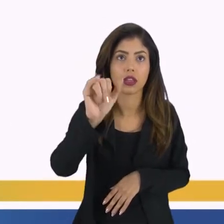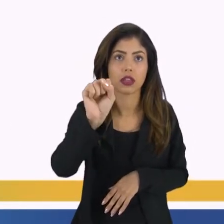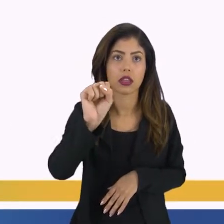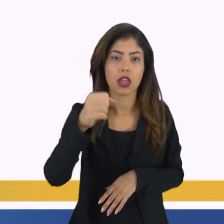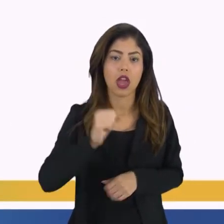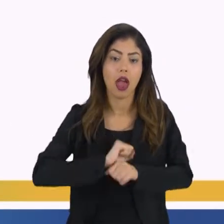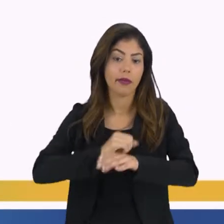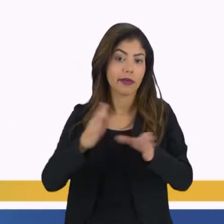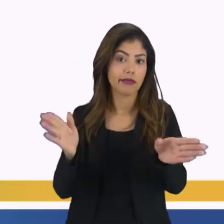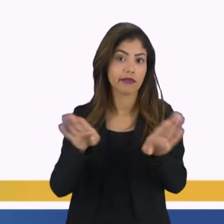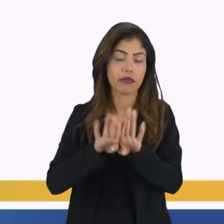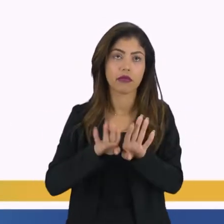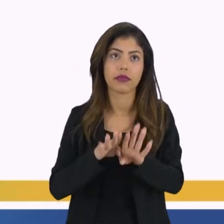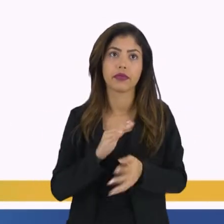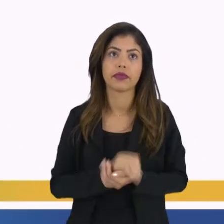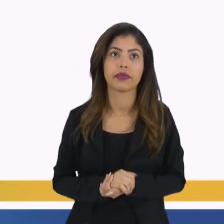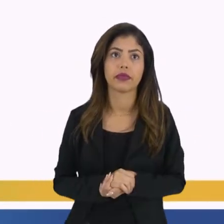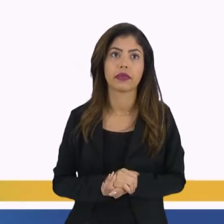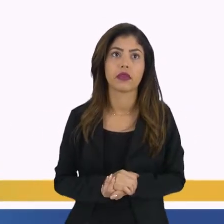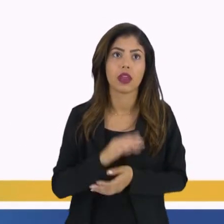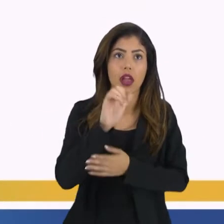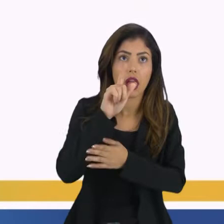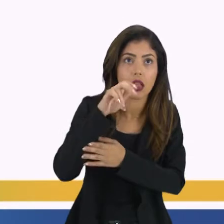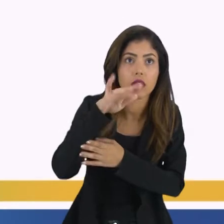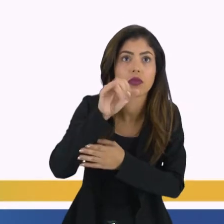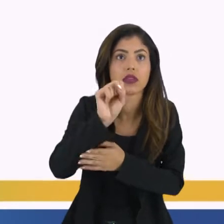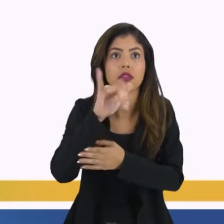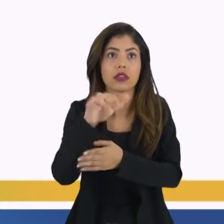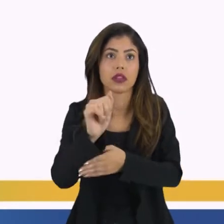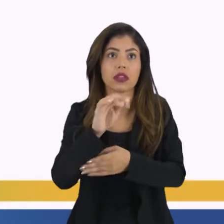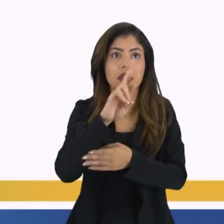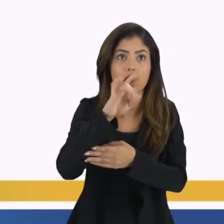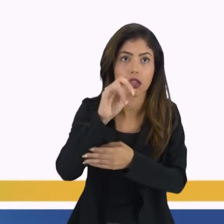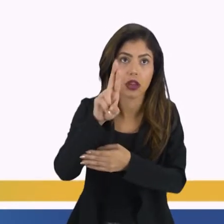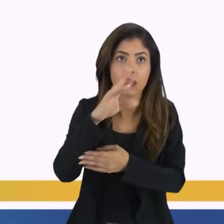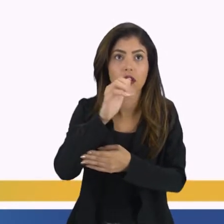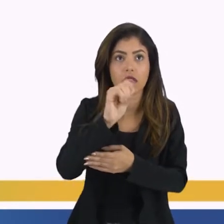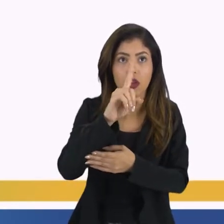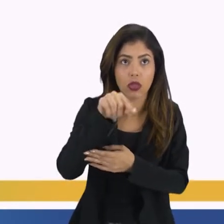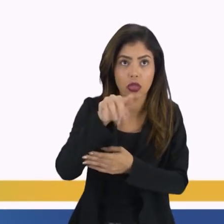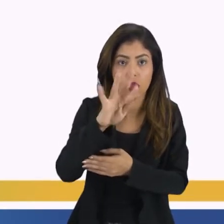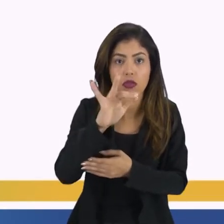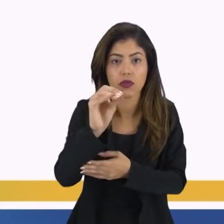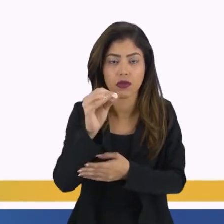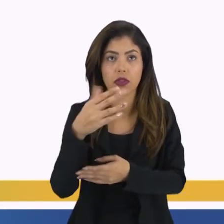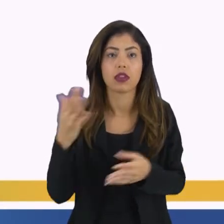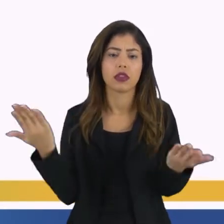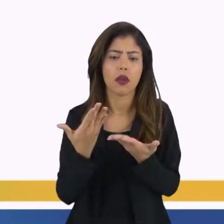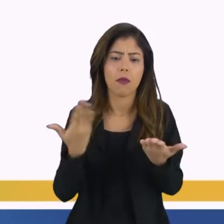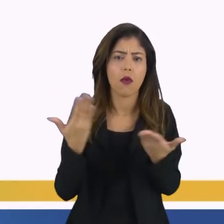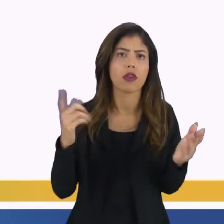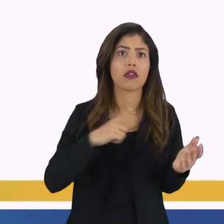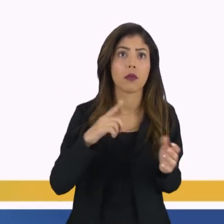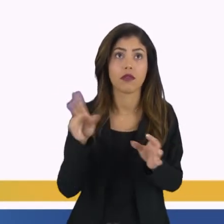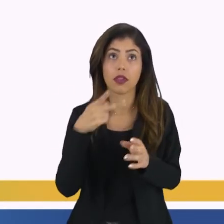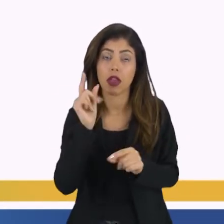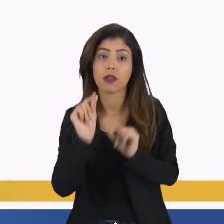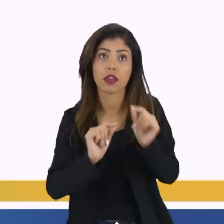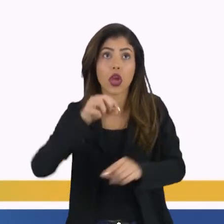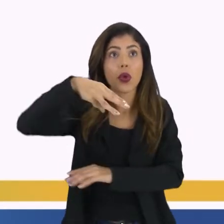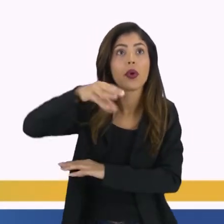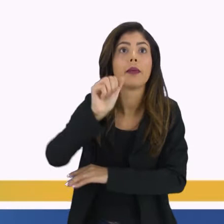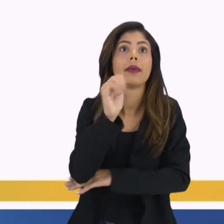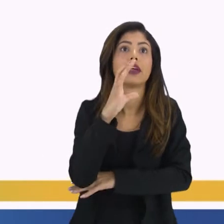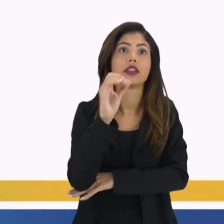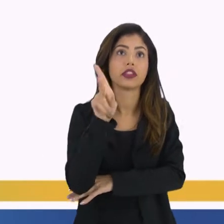nosso movimento, né? Nós vamos ter o Aloysio de Azevedo, Raul Pompeia e o Adolfo Caminha. Só que hoje, gente, nós vamos tratar exatamente do Machado